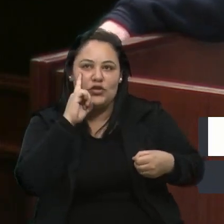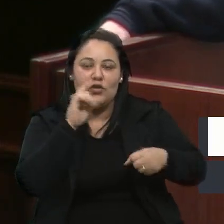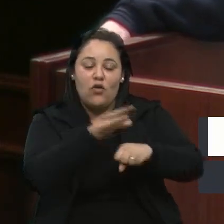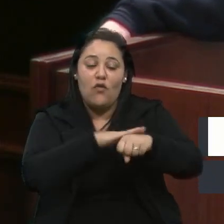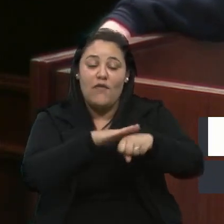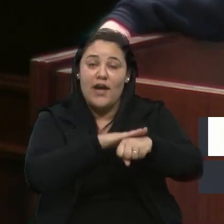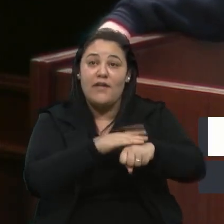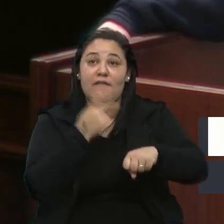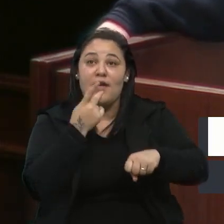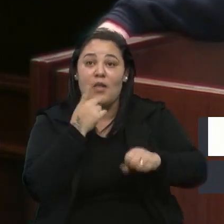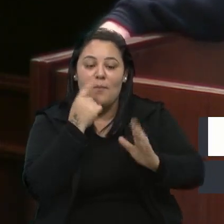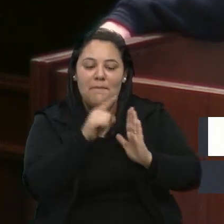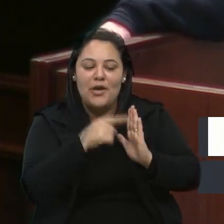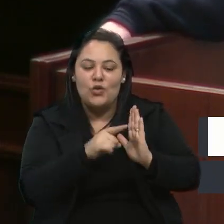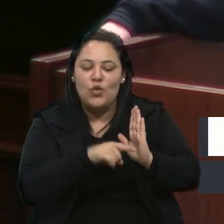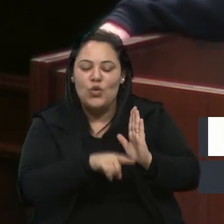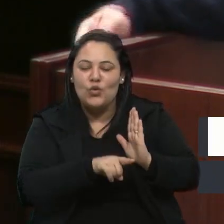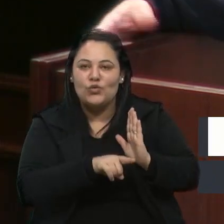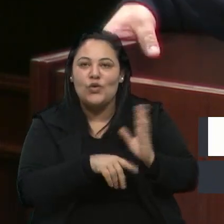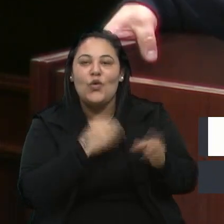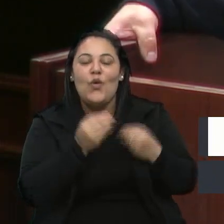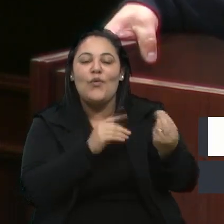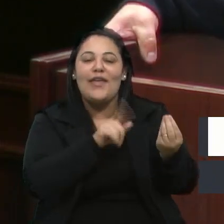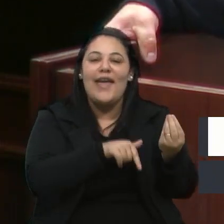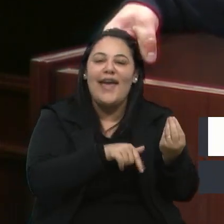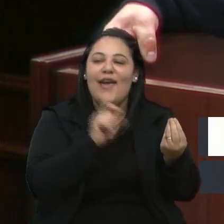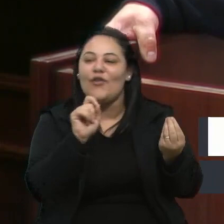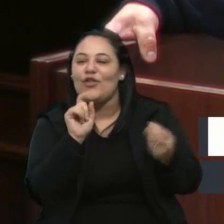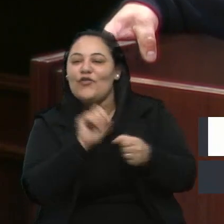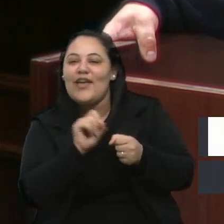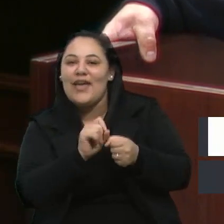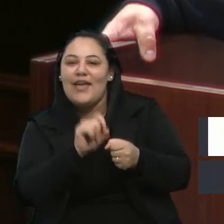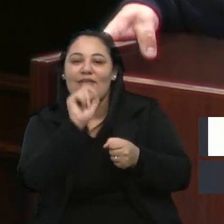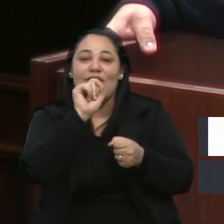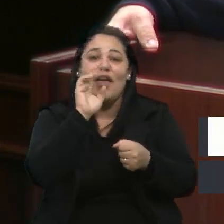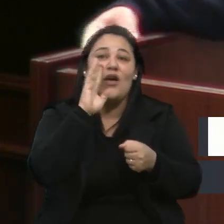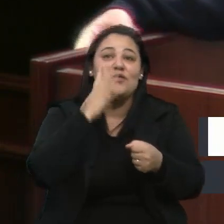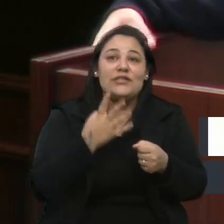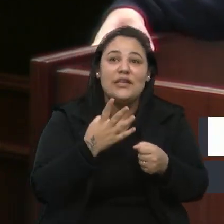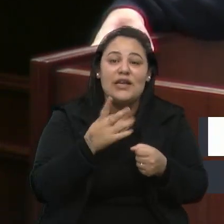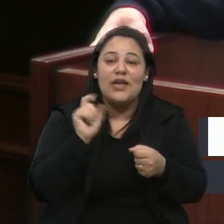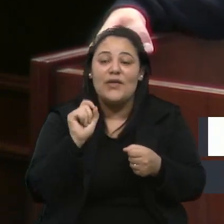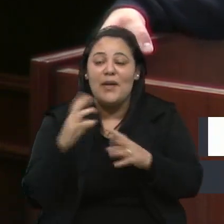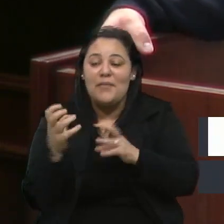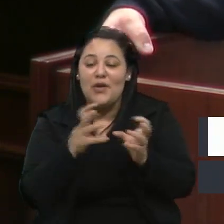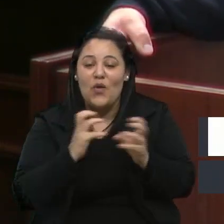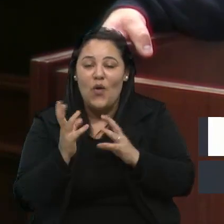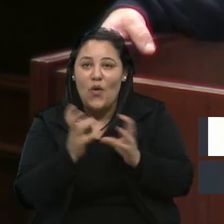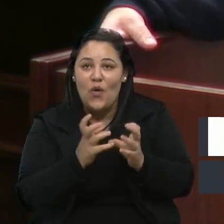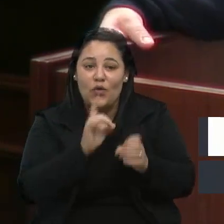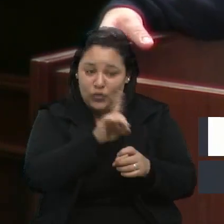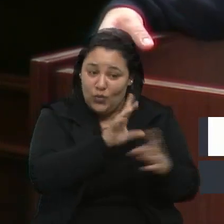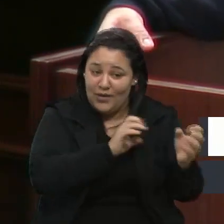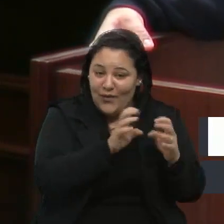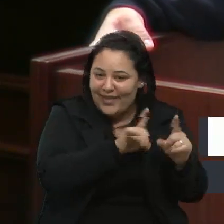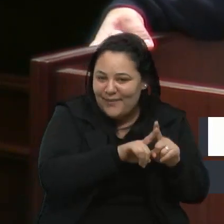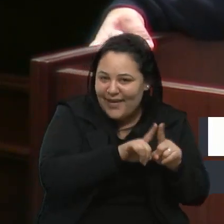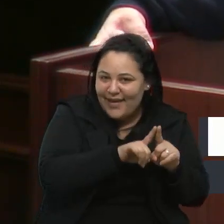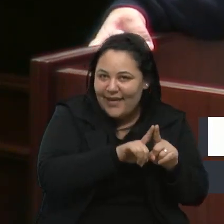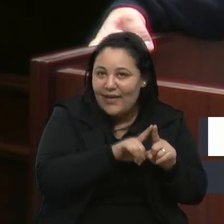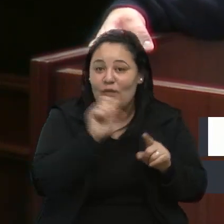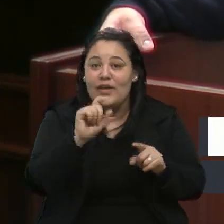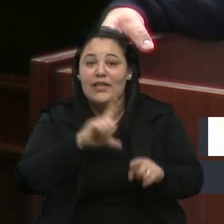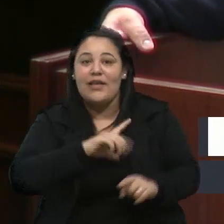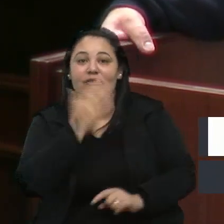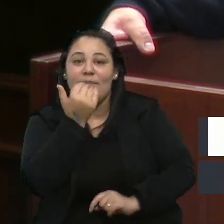faço um interrogatório com ela, como foi, como não foi, o que aconteceu, se alguém brigou com ela, se ela brigou com alguém, o que teve de lanche, o